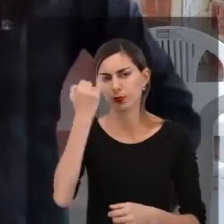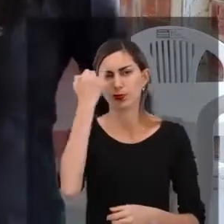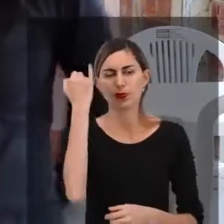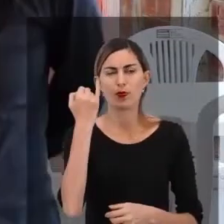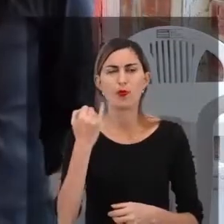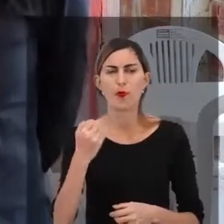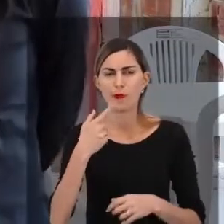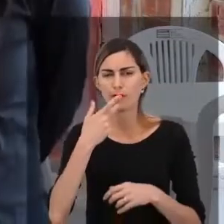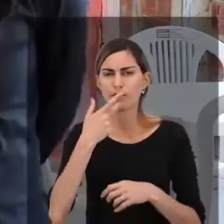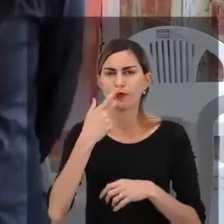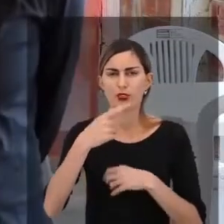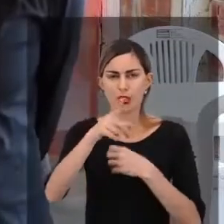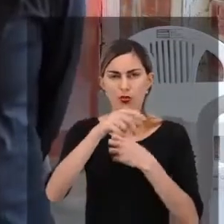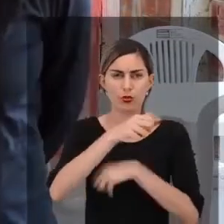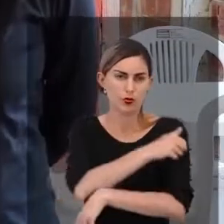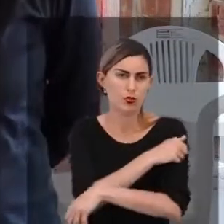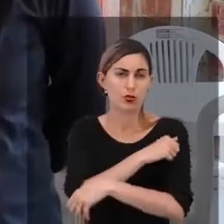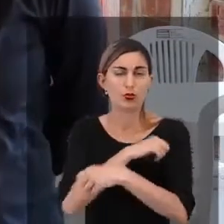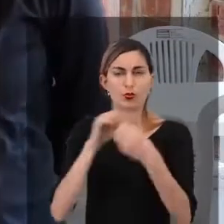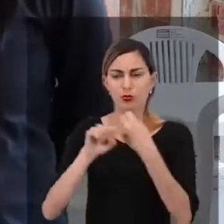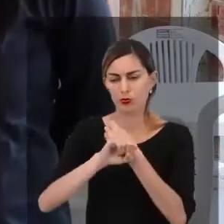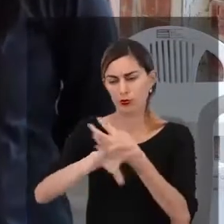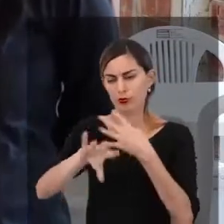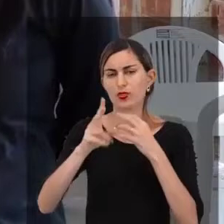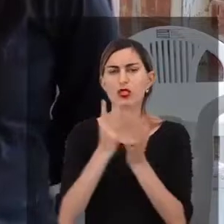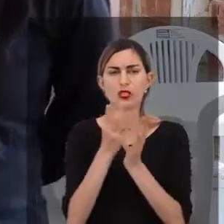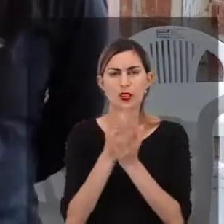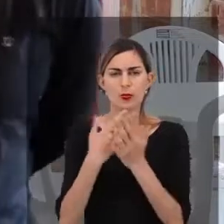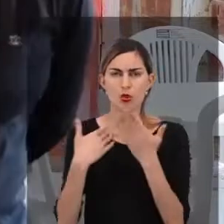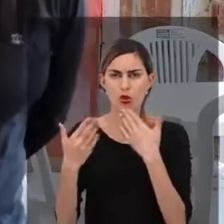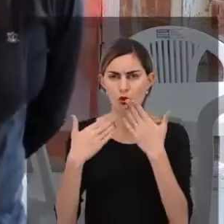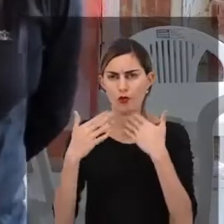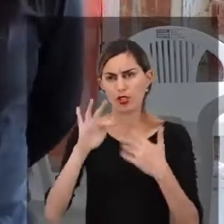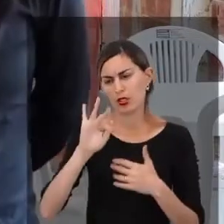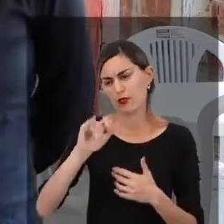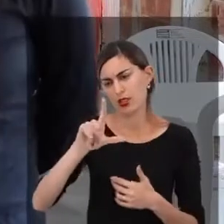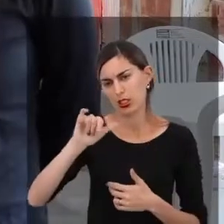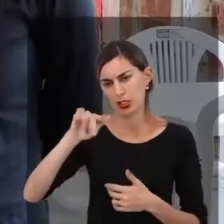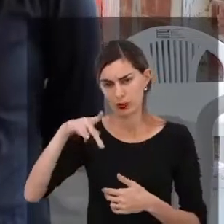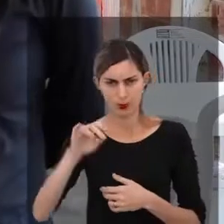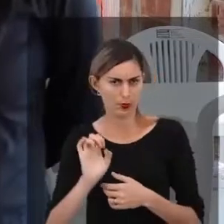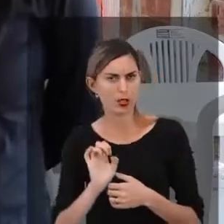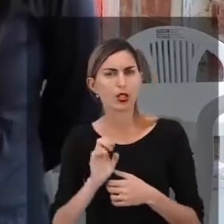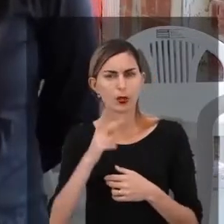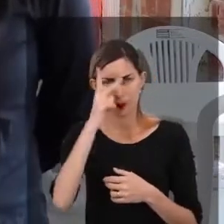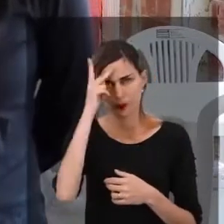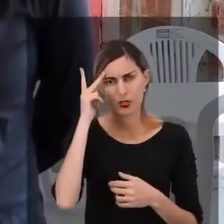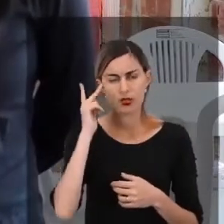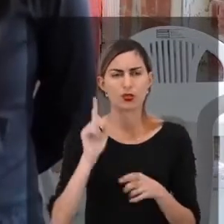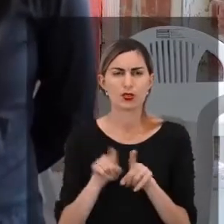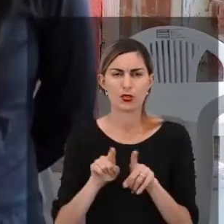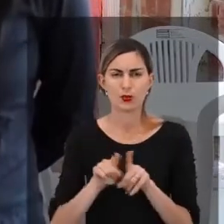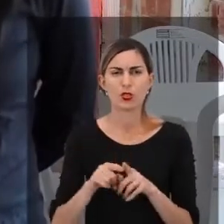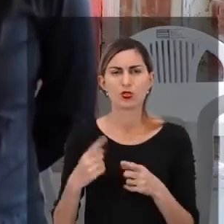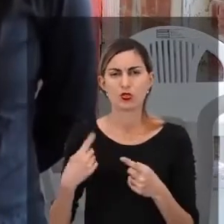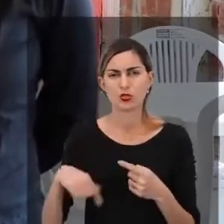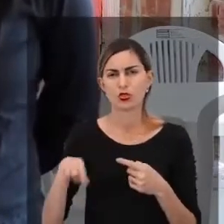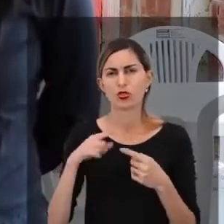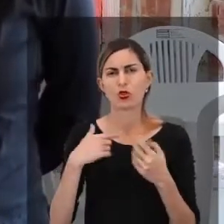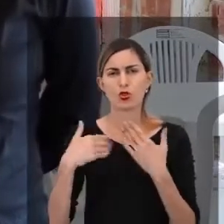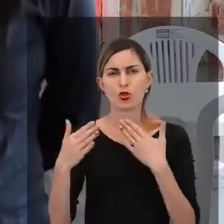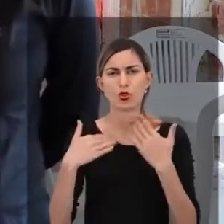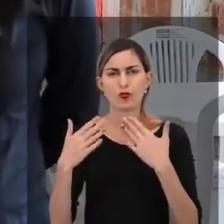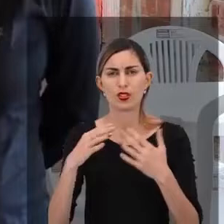importante, né, Monique? Nós estamos falando para aluno de educação à distância. Porque eu sempre tento conversar com o professor Felipe, que conversava muito com a professora Juliana Veras, que